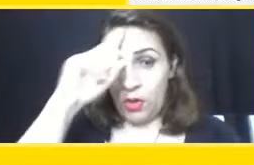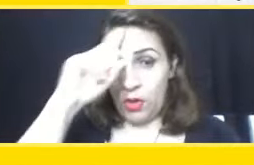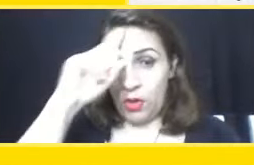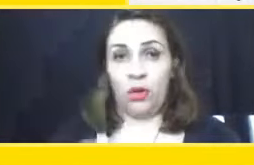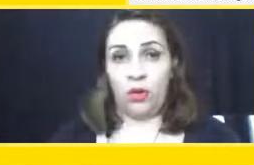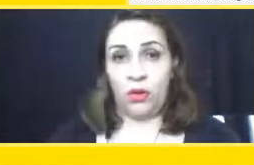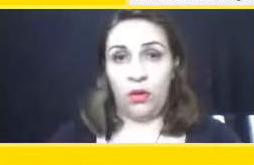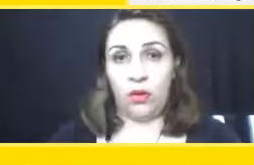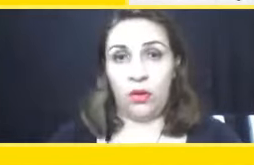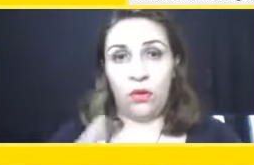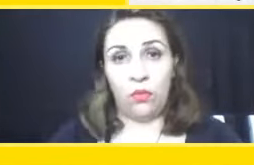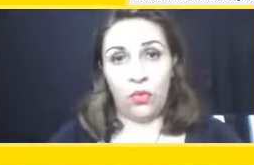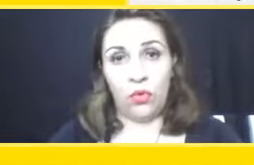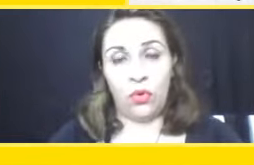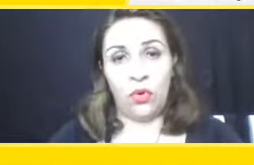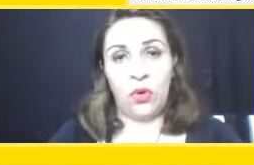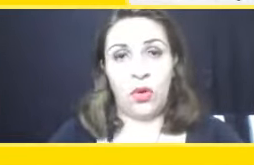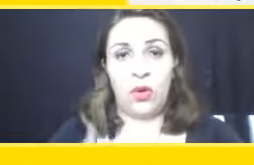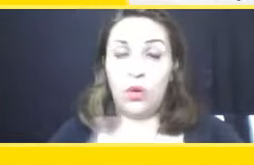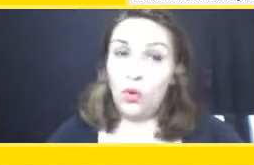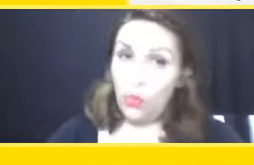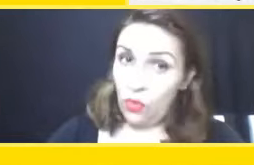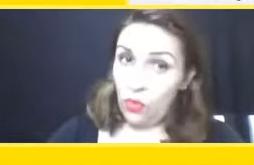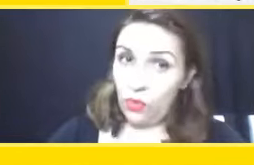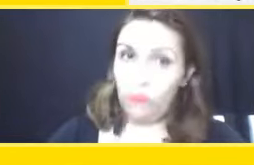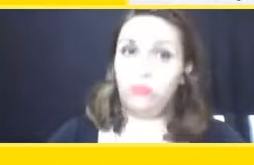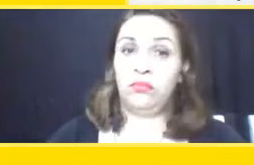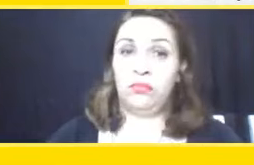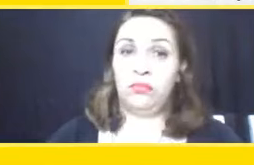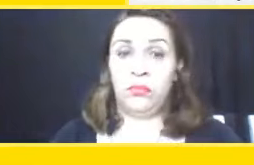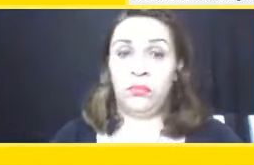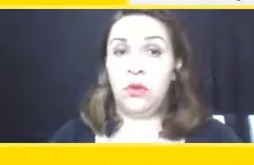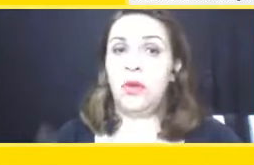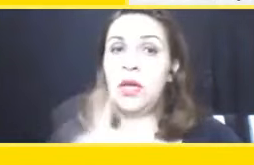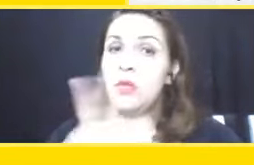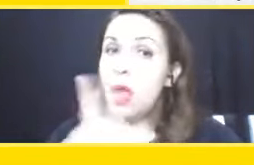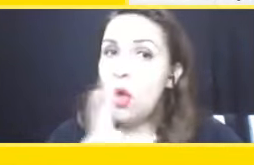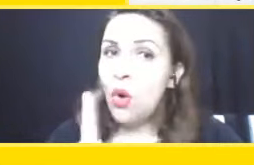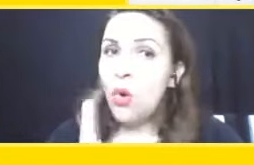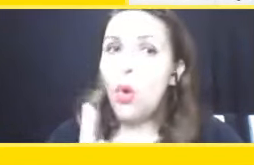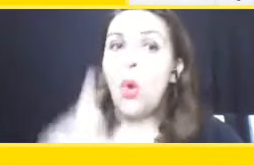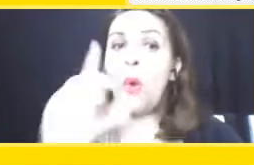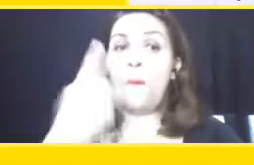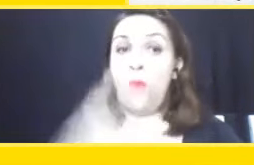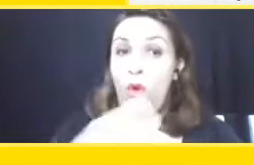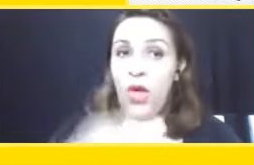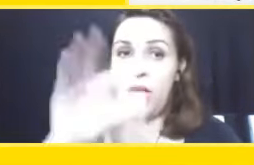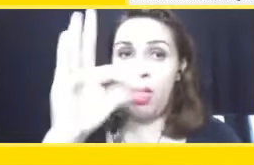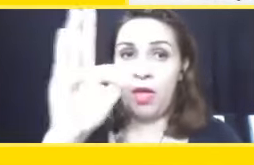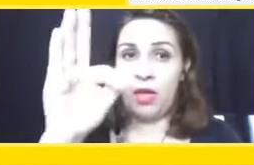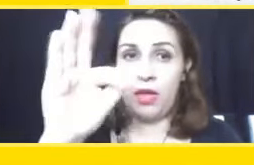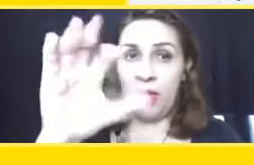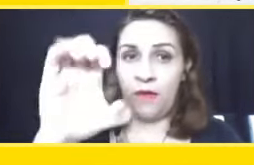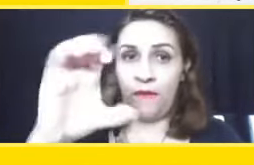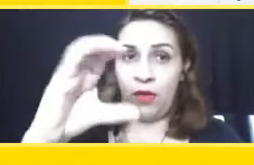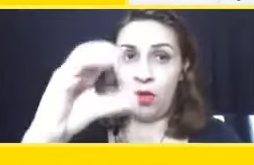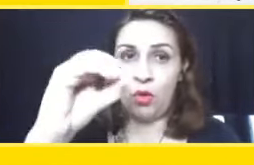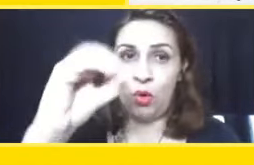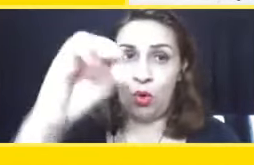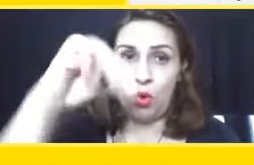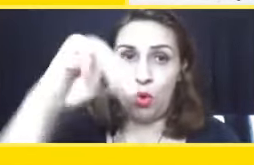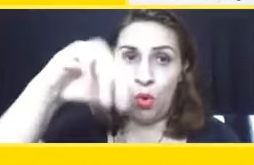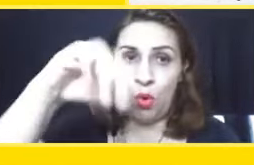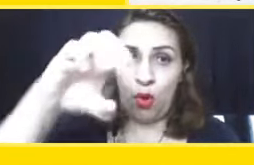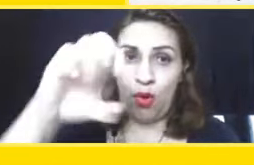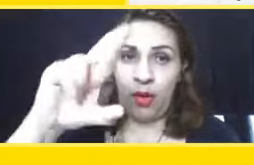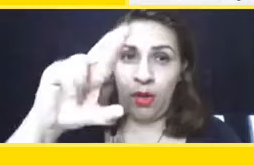governo. Não saiu porque a Fecomércio. E aqui eu não estou falando mal da Fecomércio. Estou falando assim,